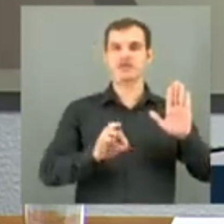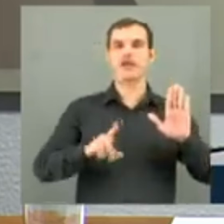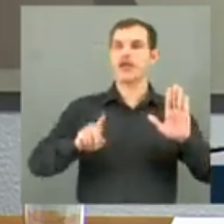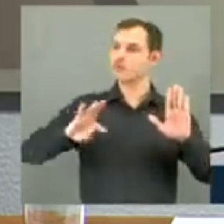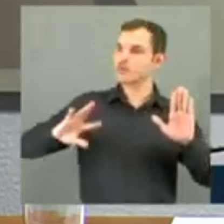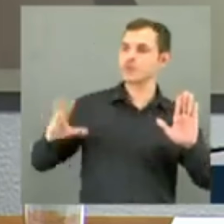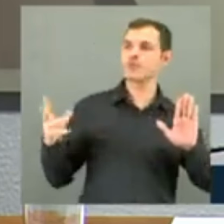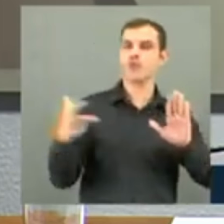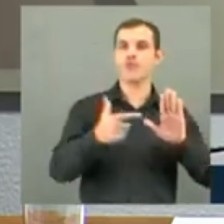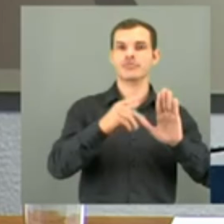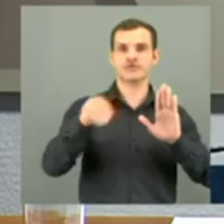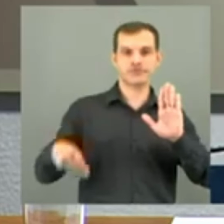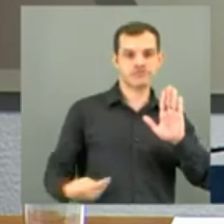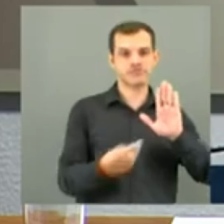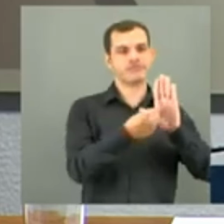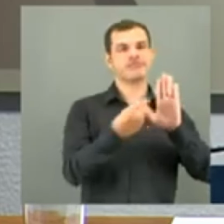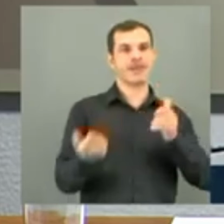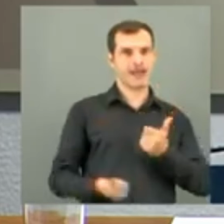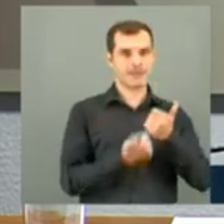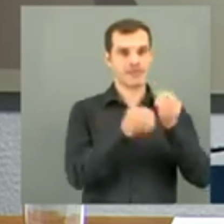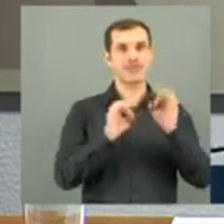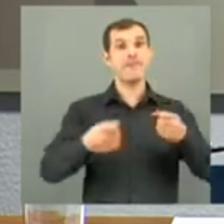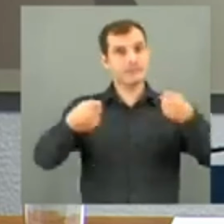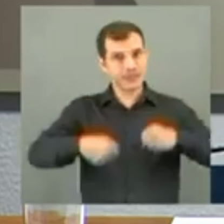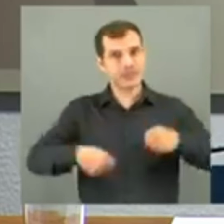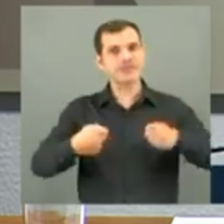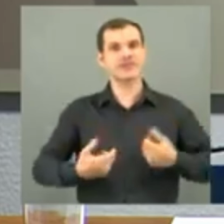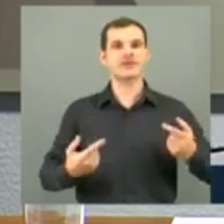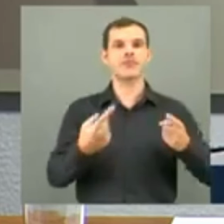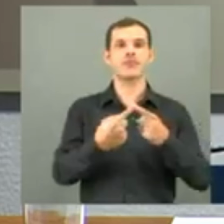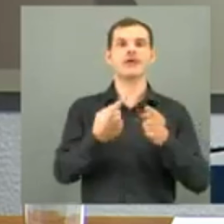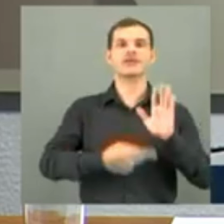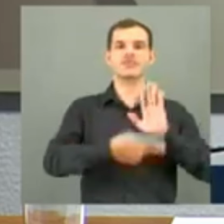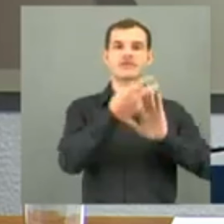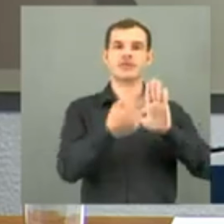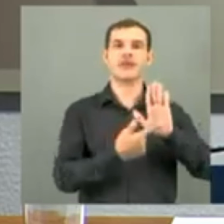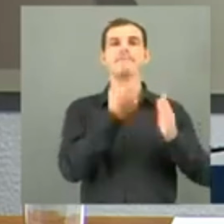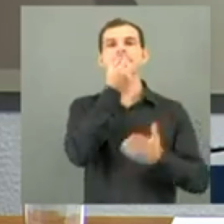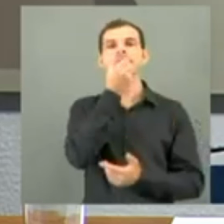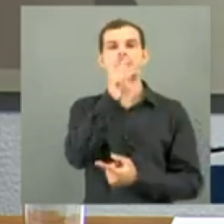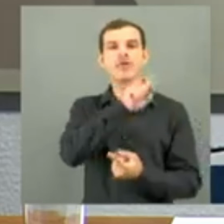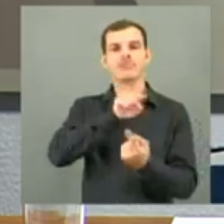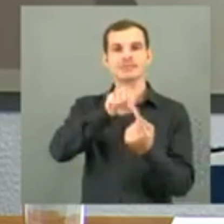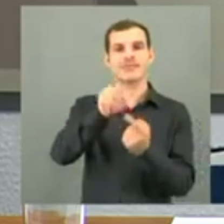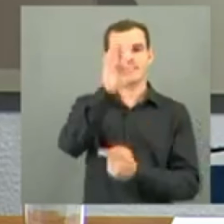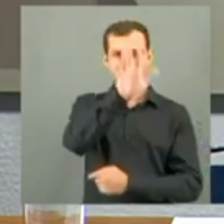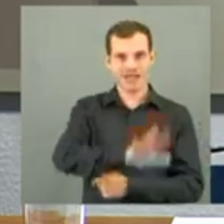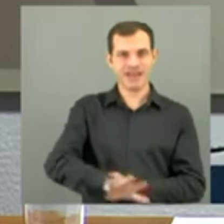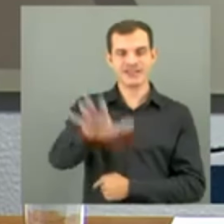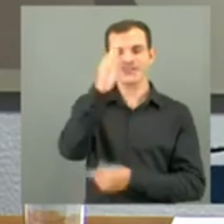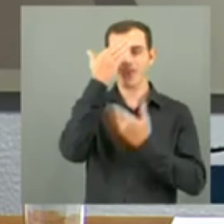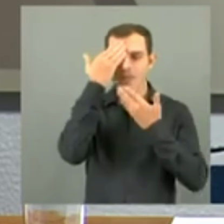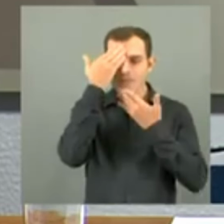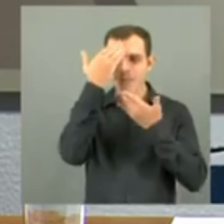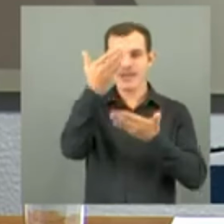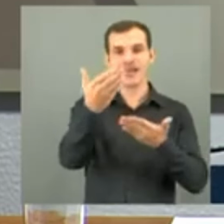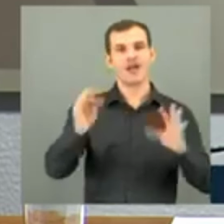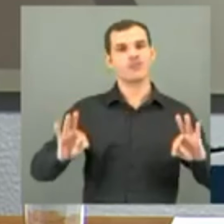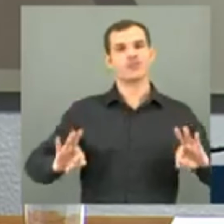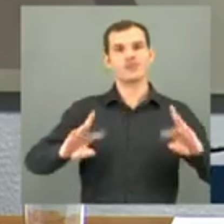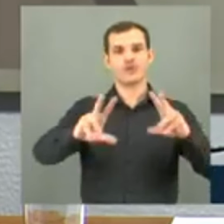para que esse projeto seja bom para o Brasil. É isso que a gente quer, tá? Obrigada a todos